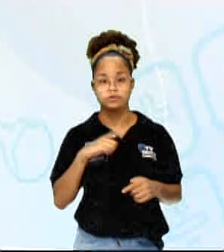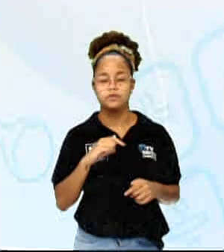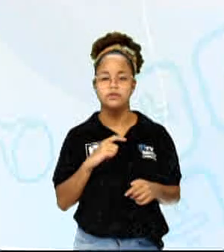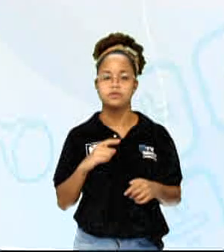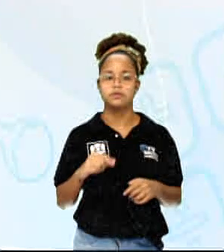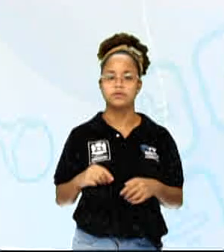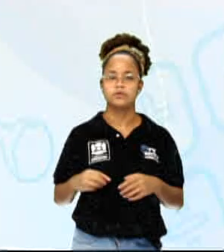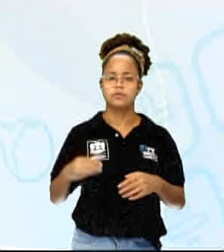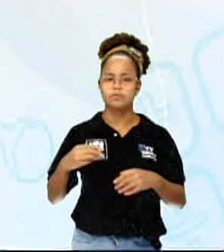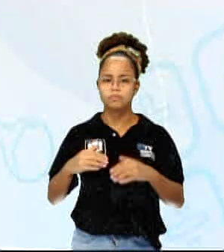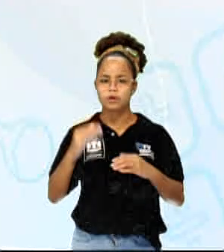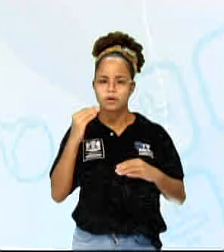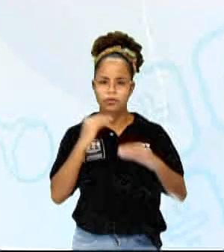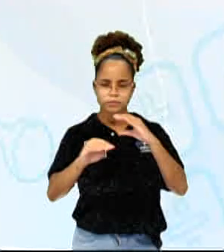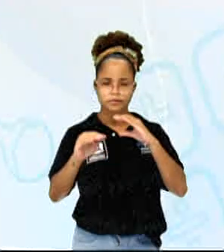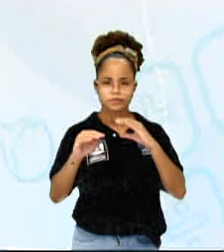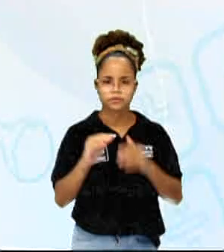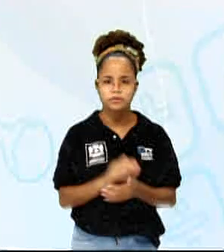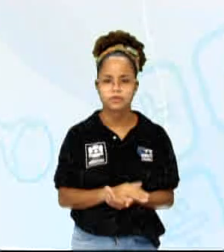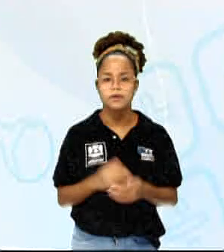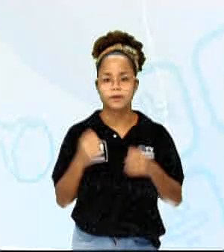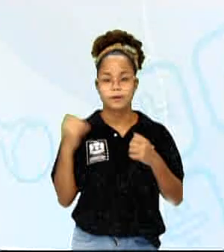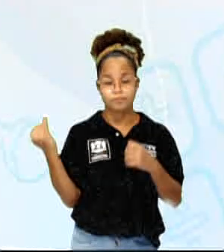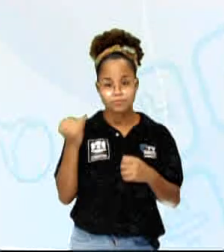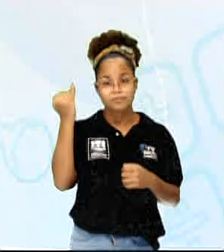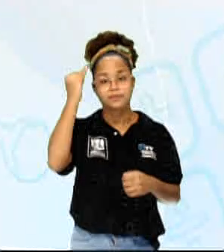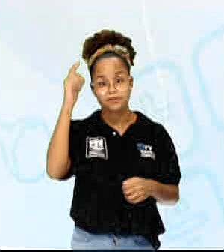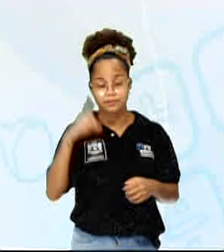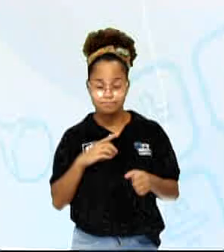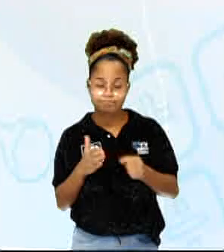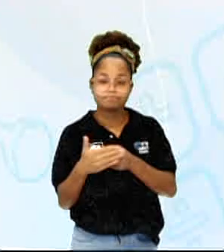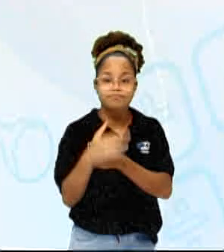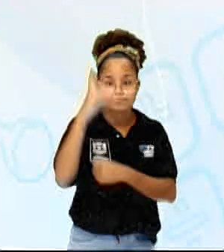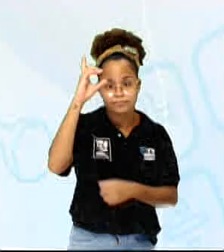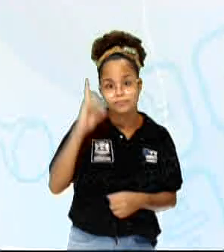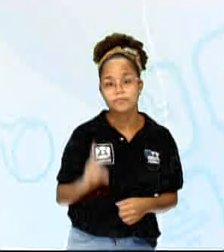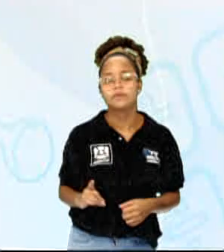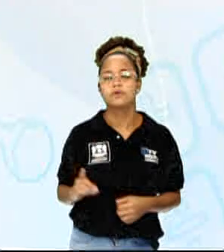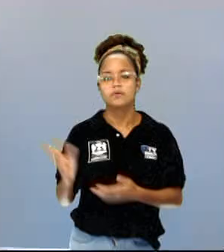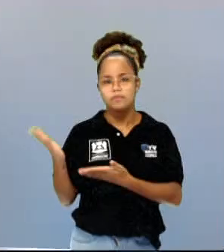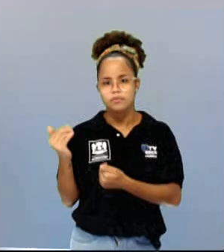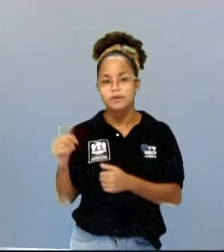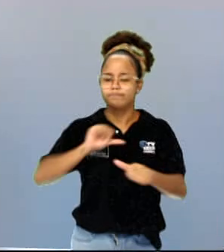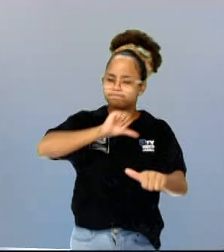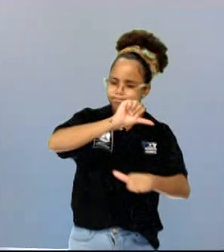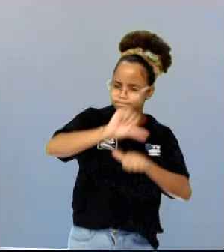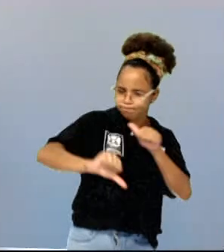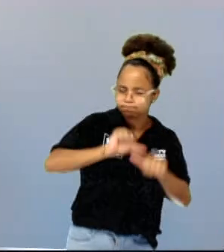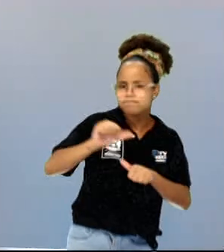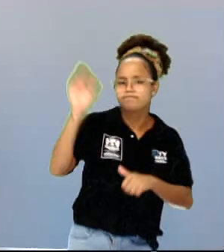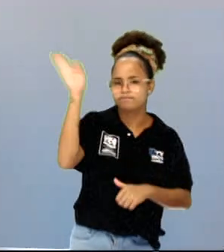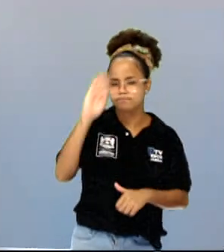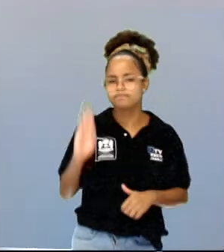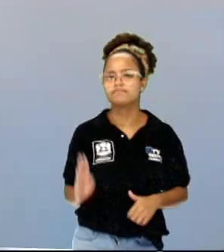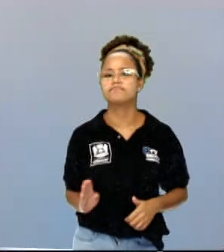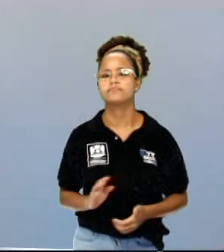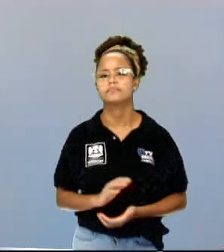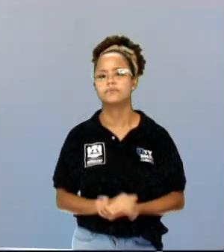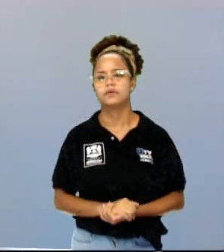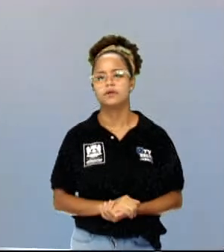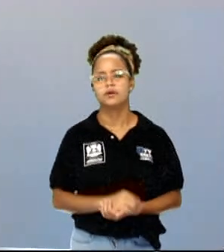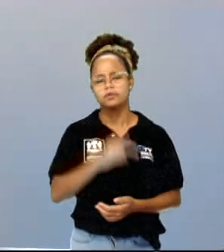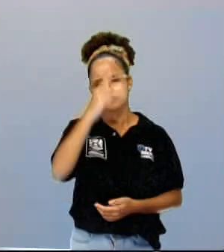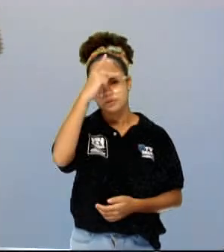mensagem, que é importante garantir os direitos da juventude para transformar o Brasil. É importante os jovens